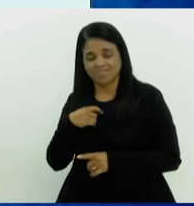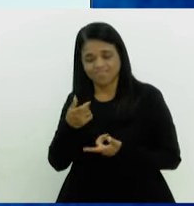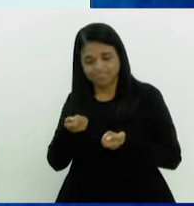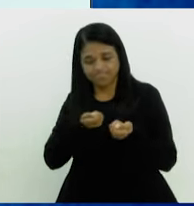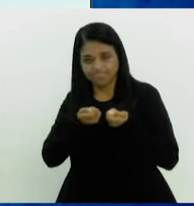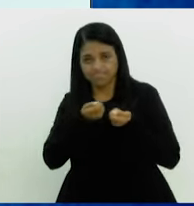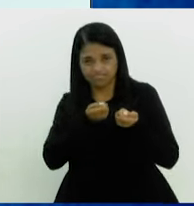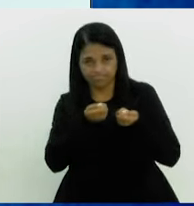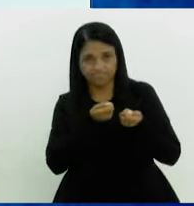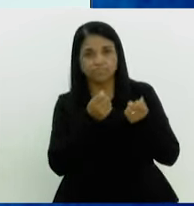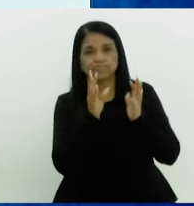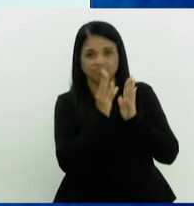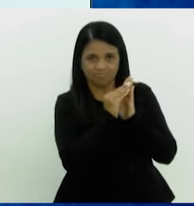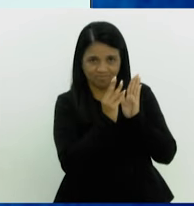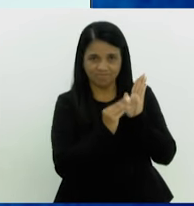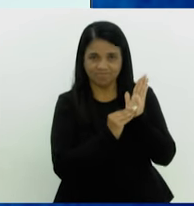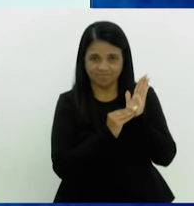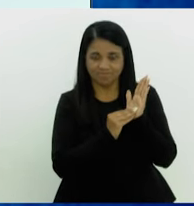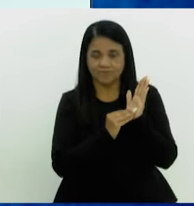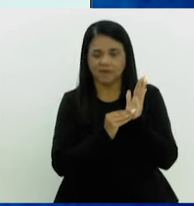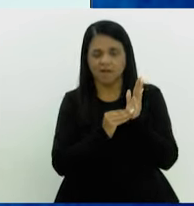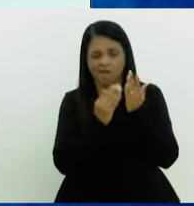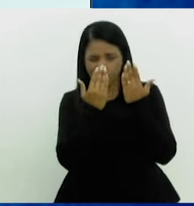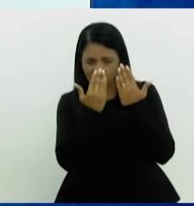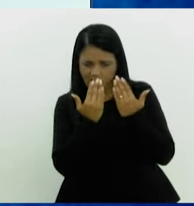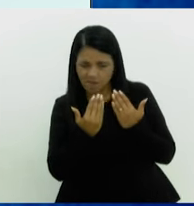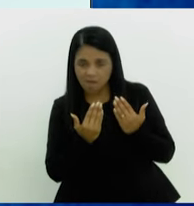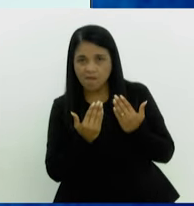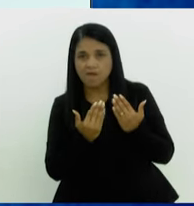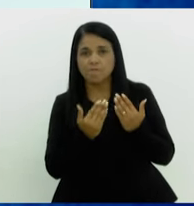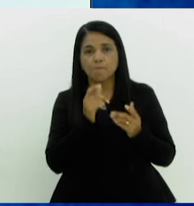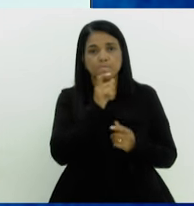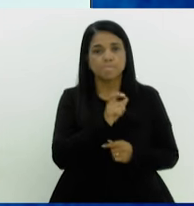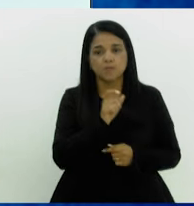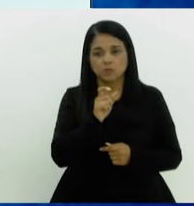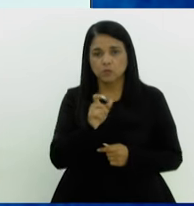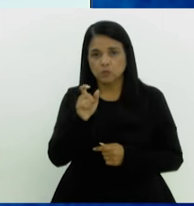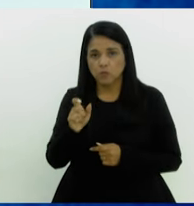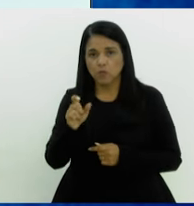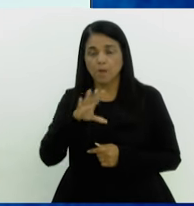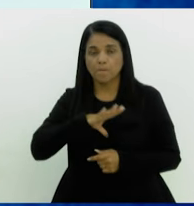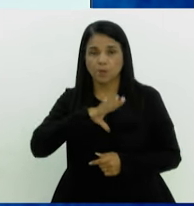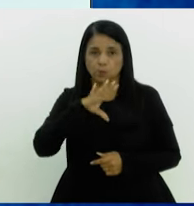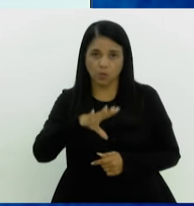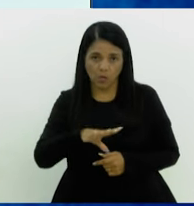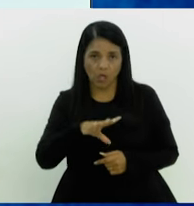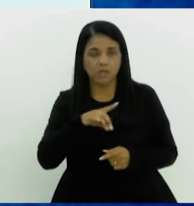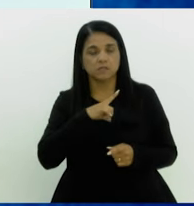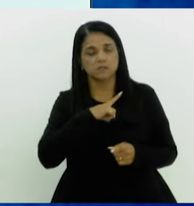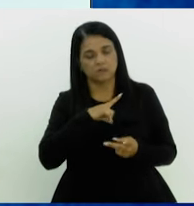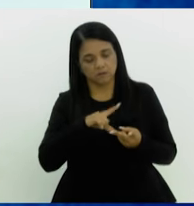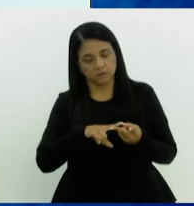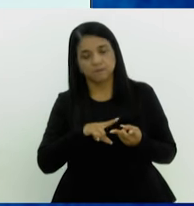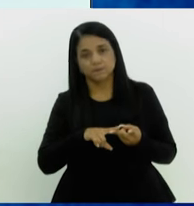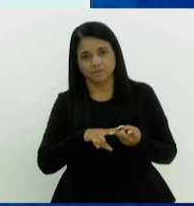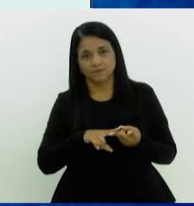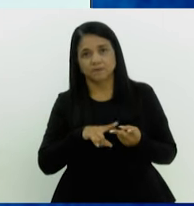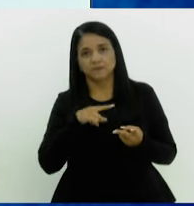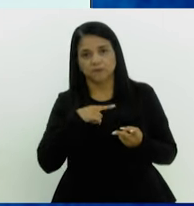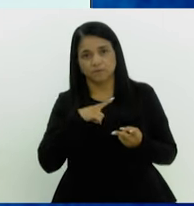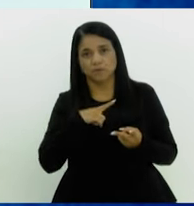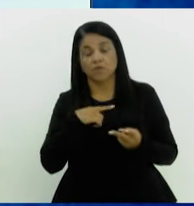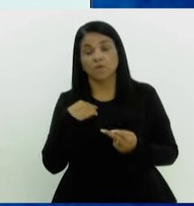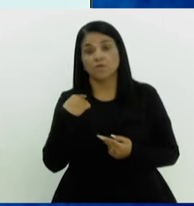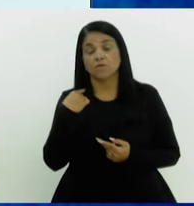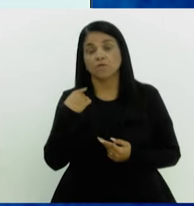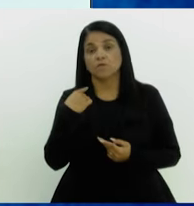conteúdo a gente avalia tanto pessoas falam português tem um slide que vai mostrar isso a gente tem uma cobertura